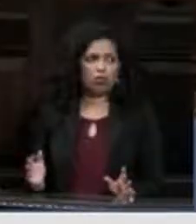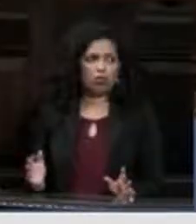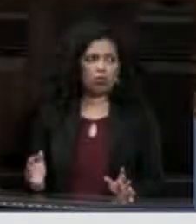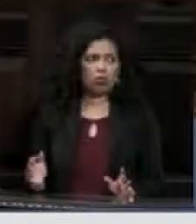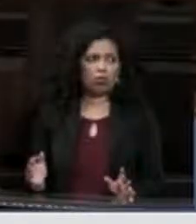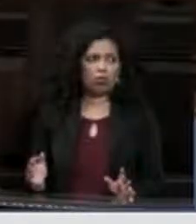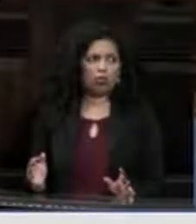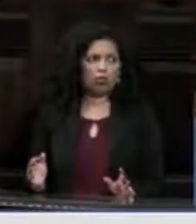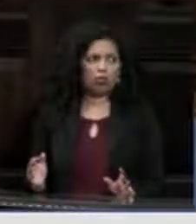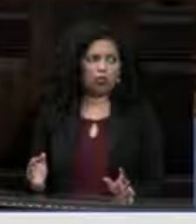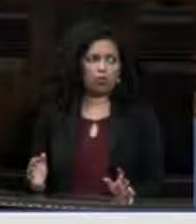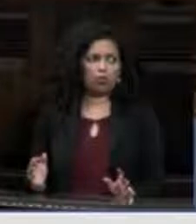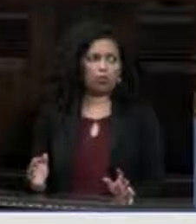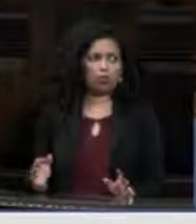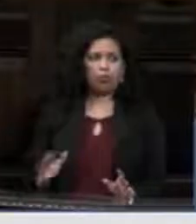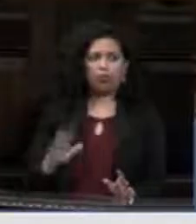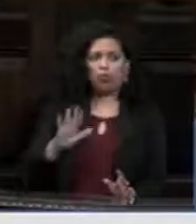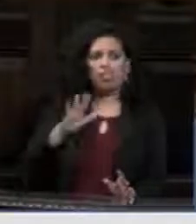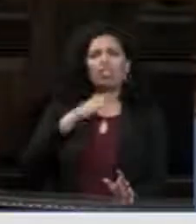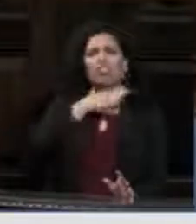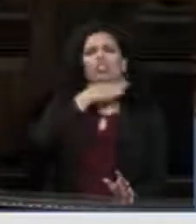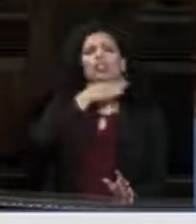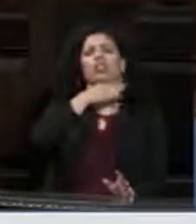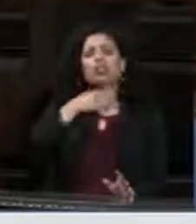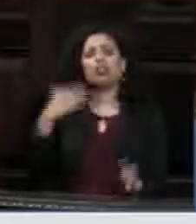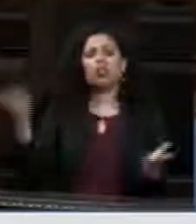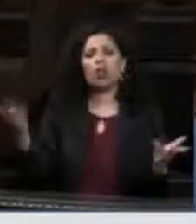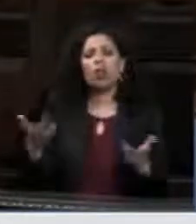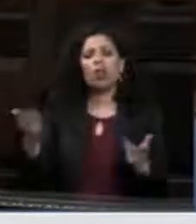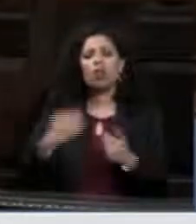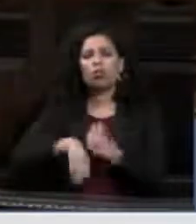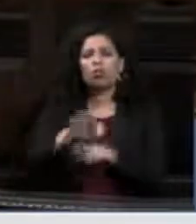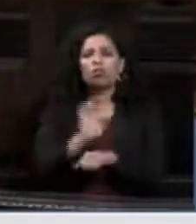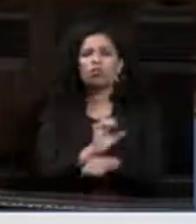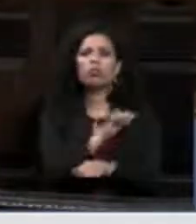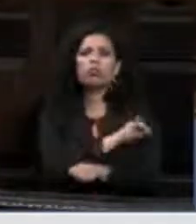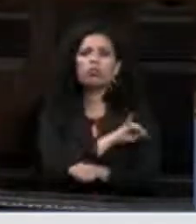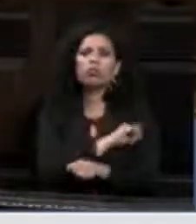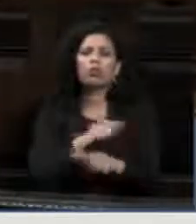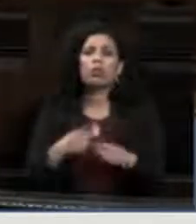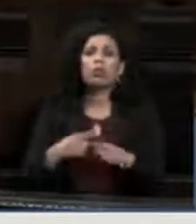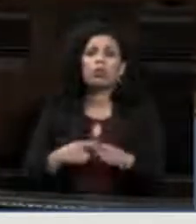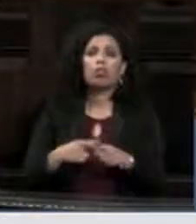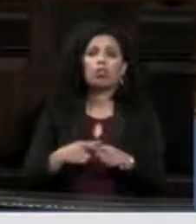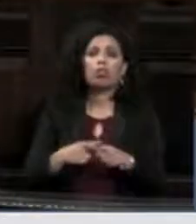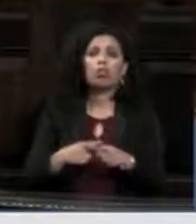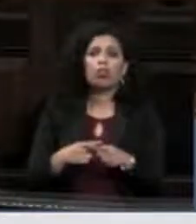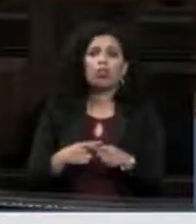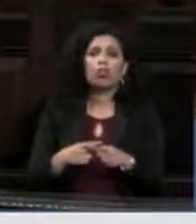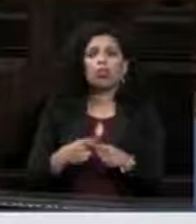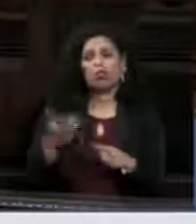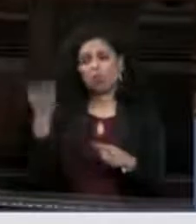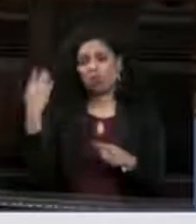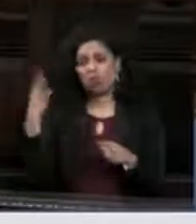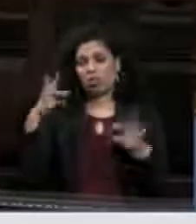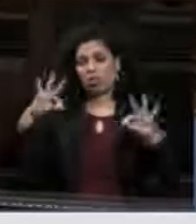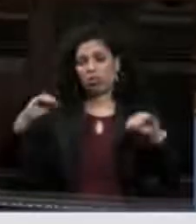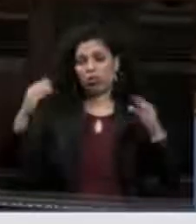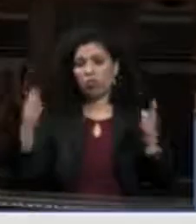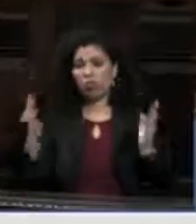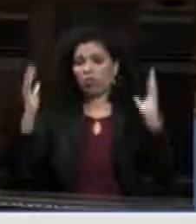crise foi uma farra fiscal realizada pelo governo do Estado, que abriu mão de